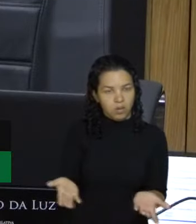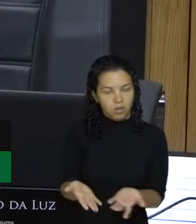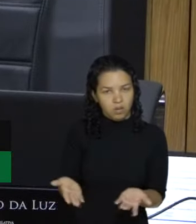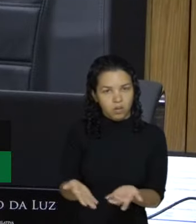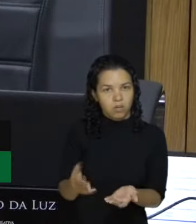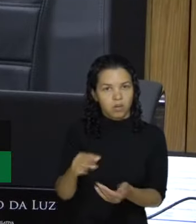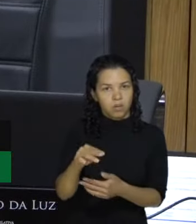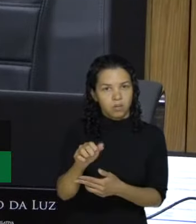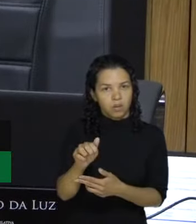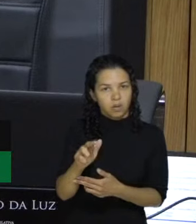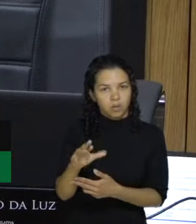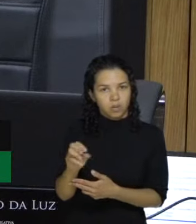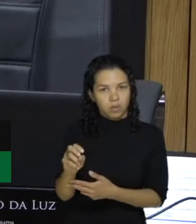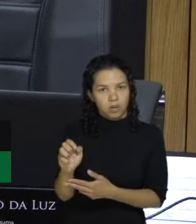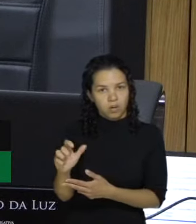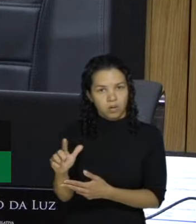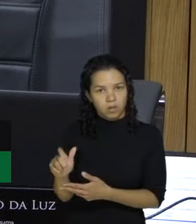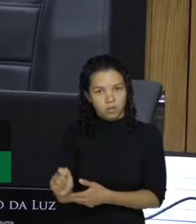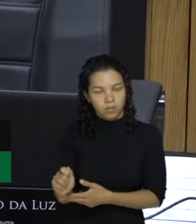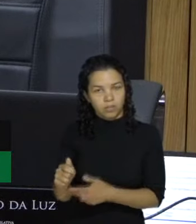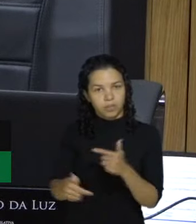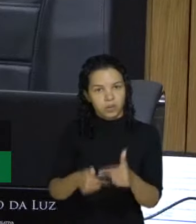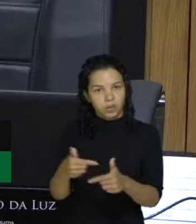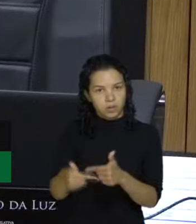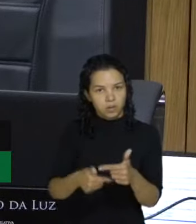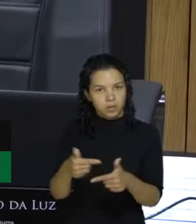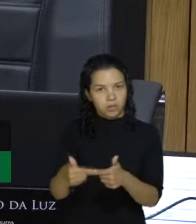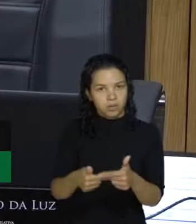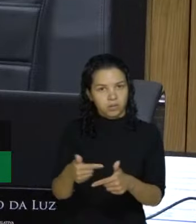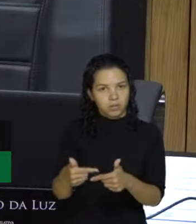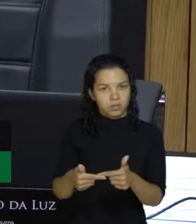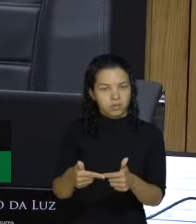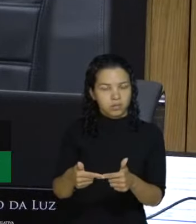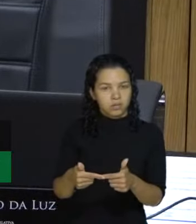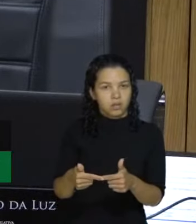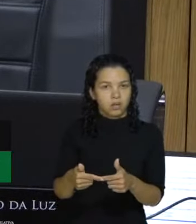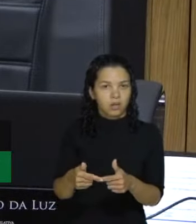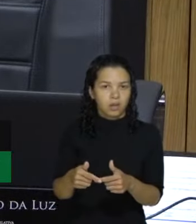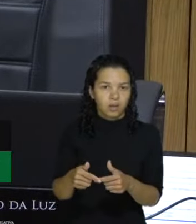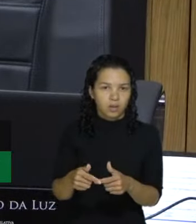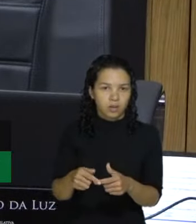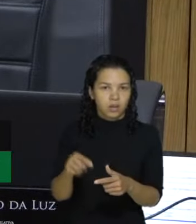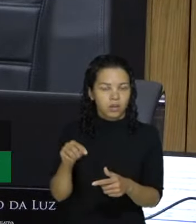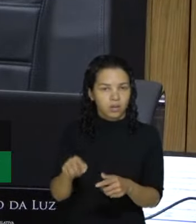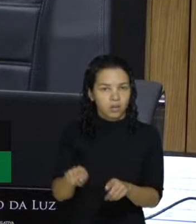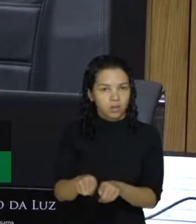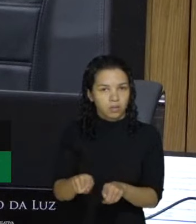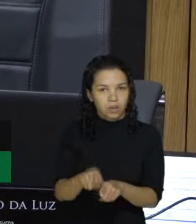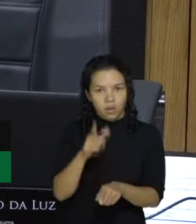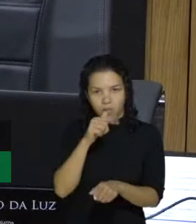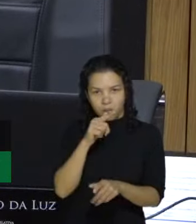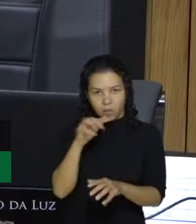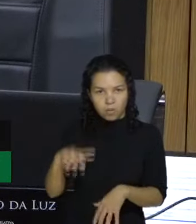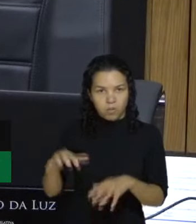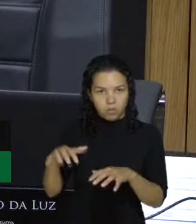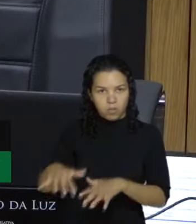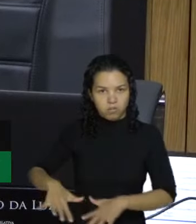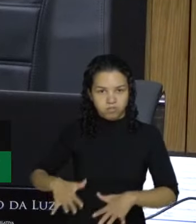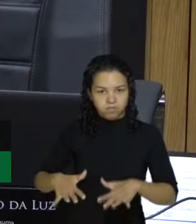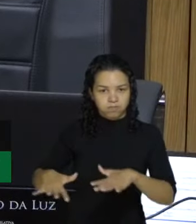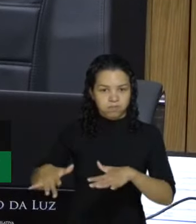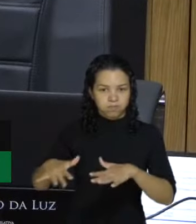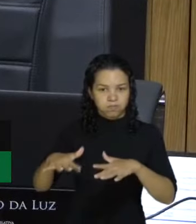Quero dizer também que essa atividade ela foi muito sensível às enxurradas, o volume de água doce